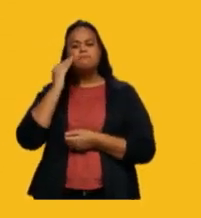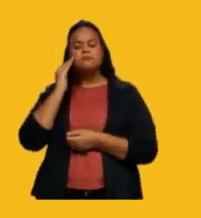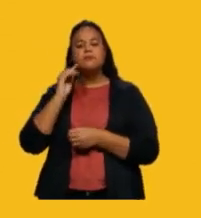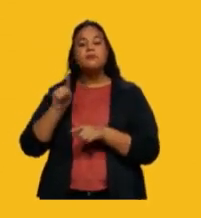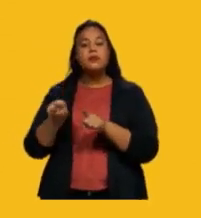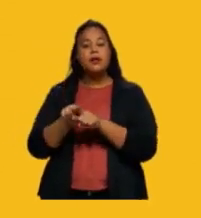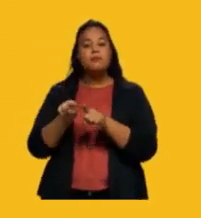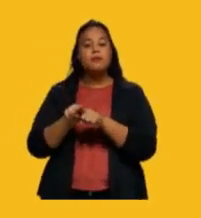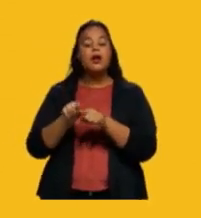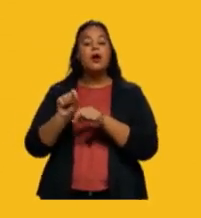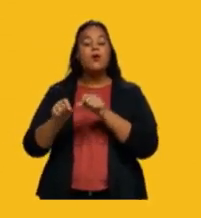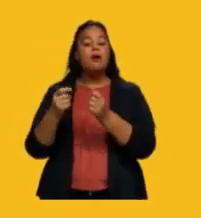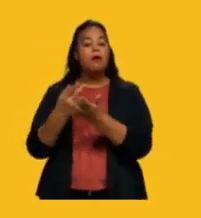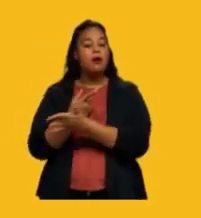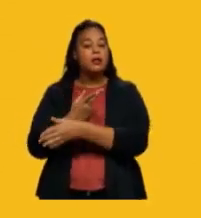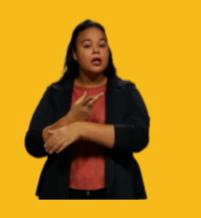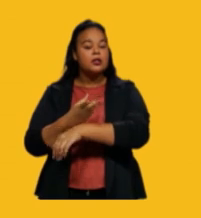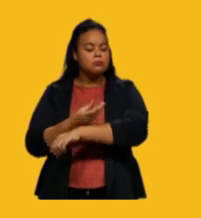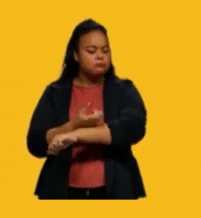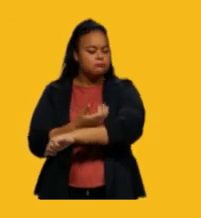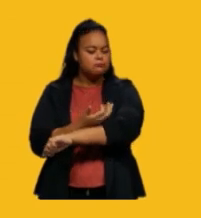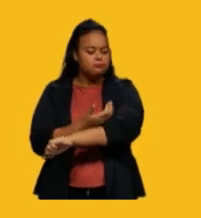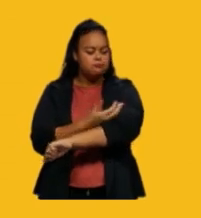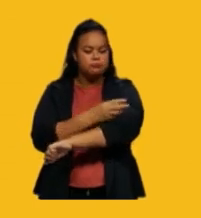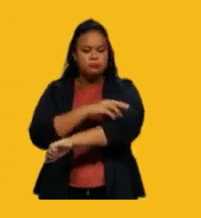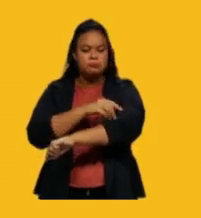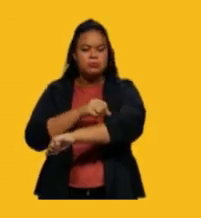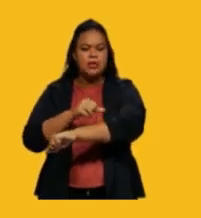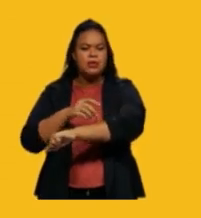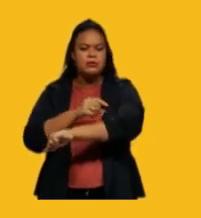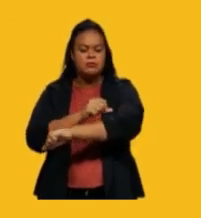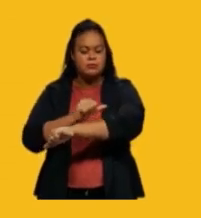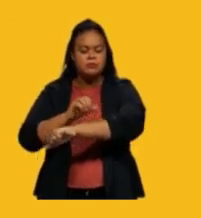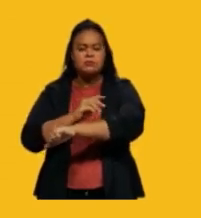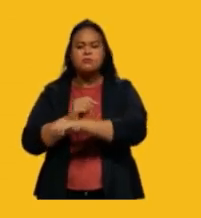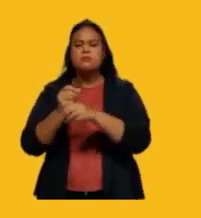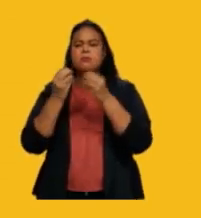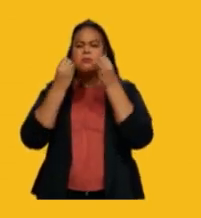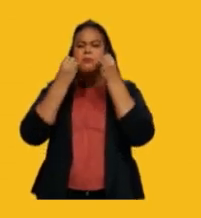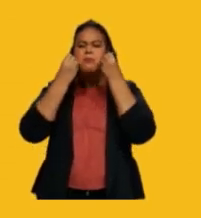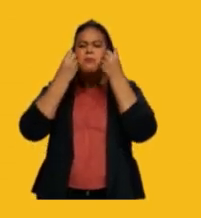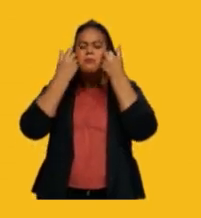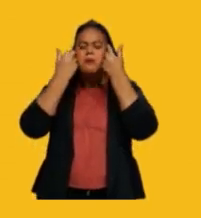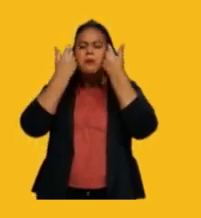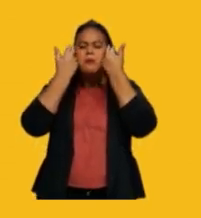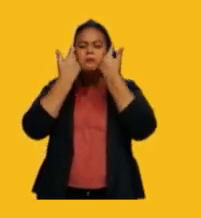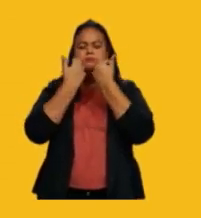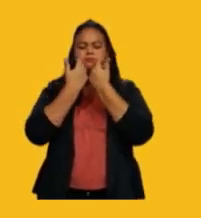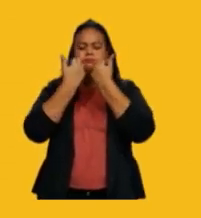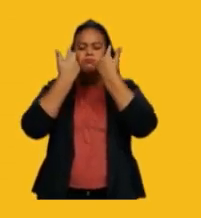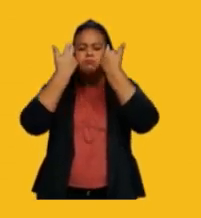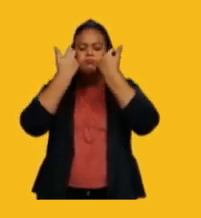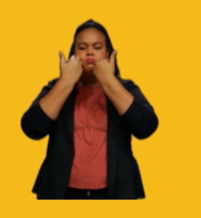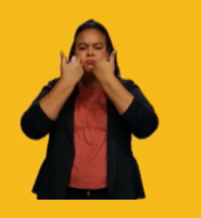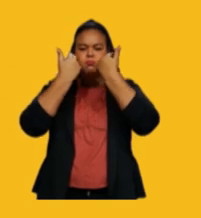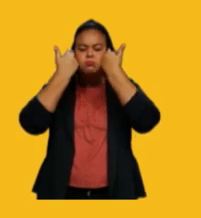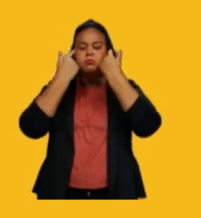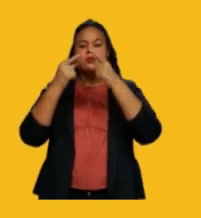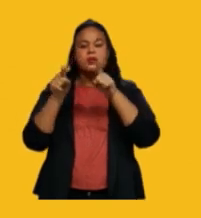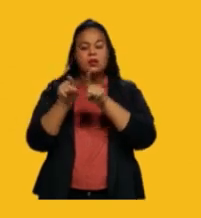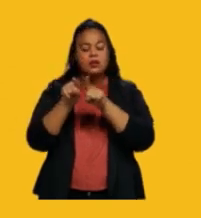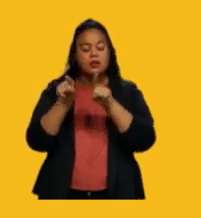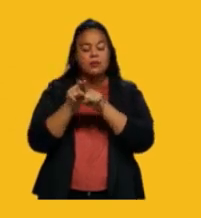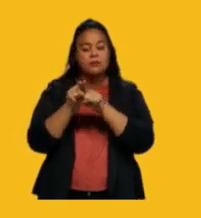dos pelos, começa a aparecer pelos no rosto, que esses pelos vai dar origem à barba, e vai aparecer